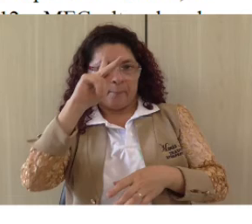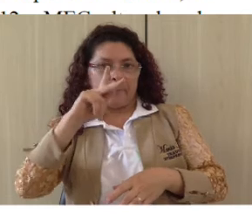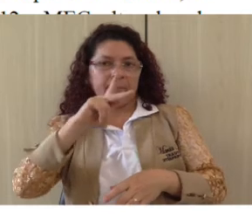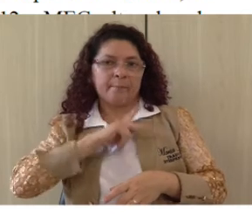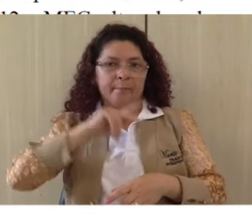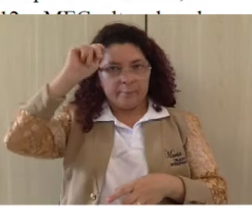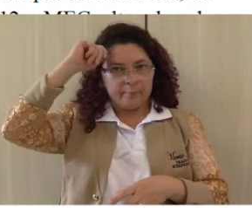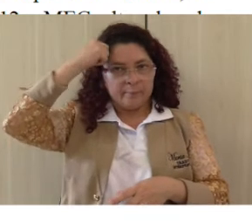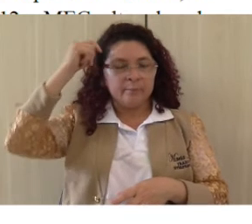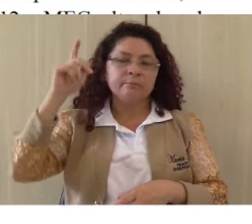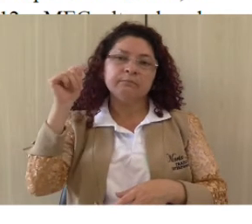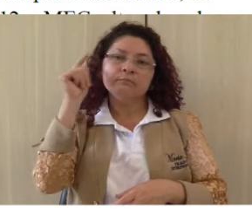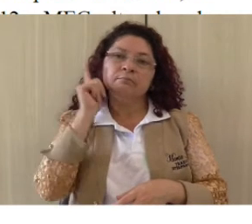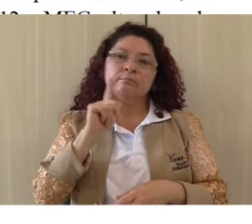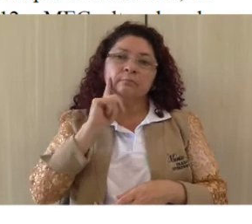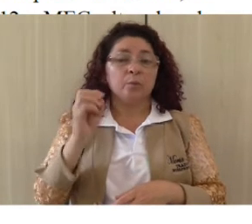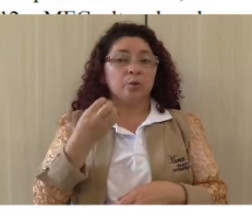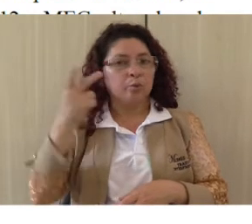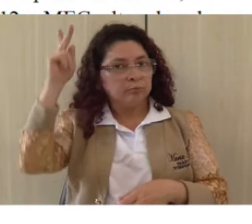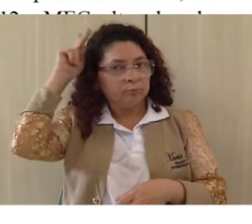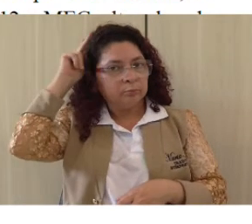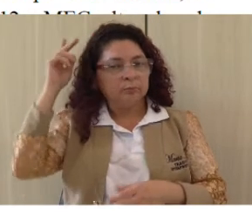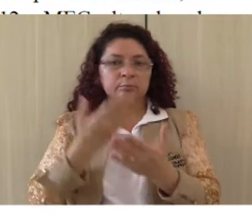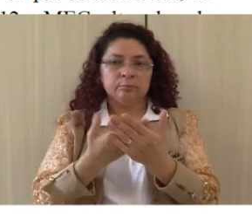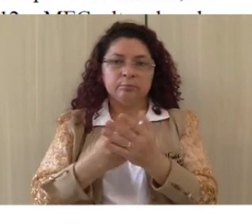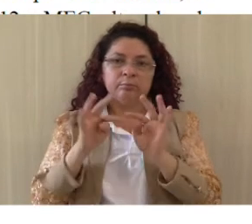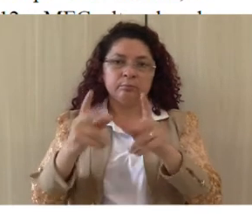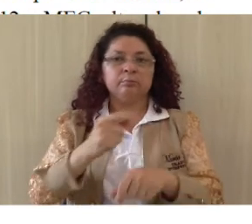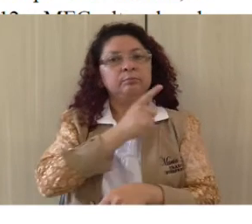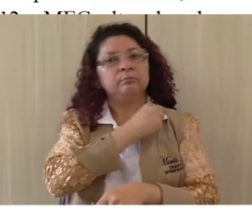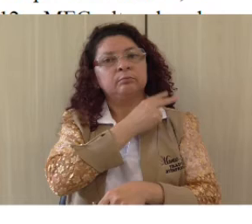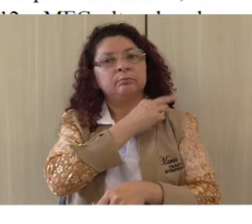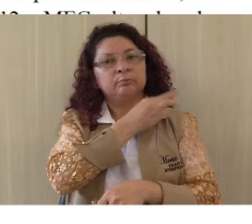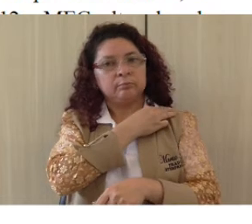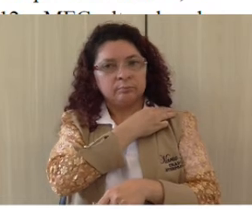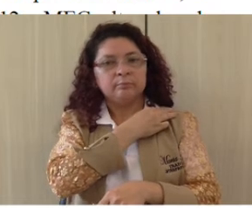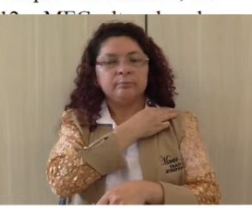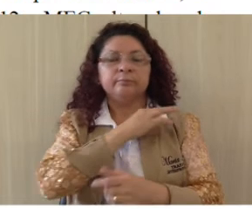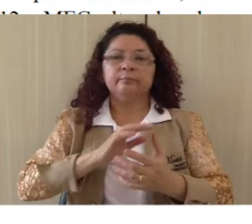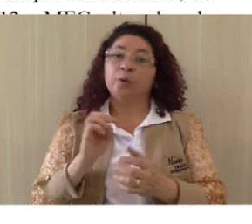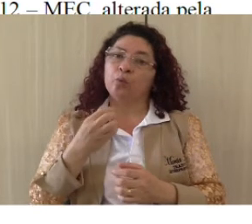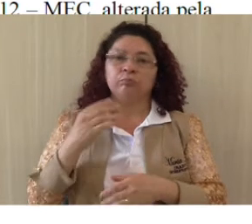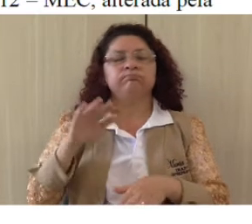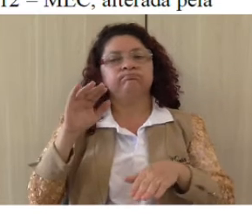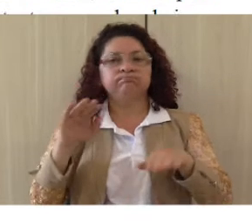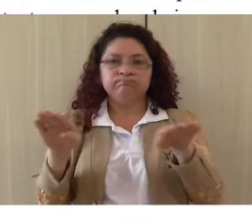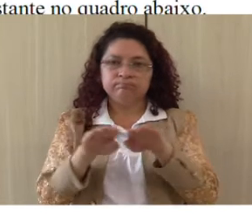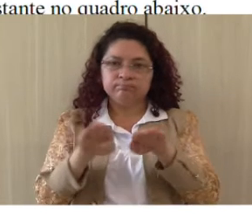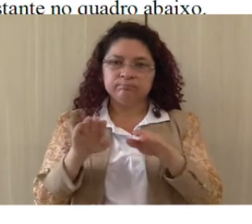pretos, pardos ou indígenas, que tenham cursado em escola pública integralmente o ensino médio ou